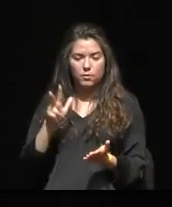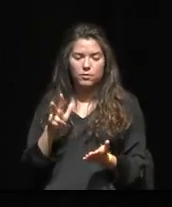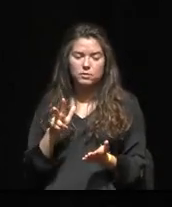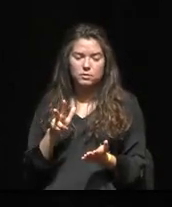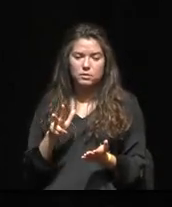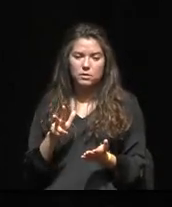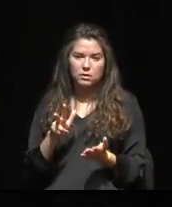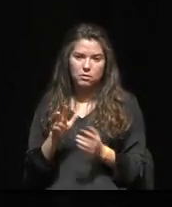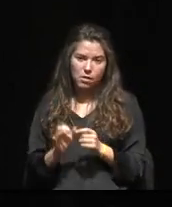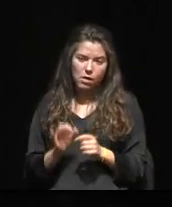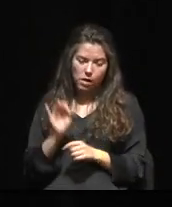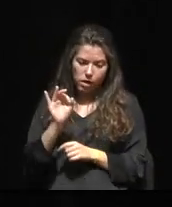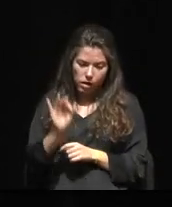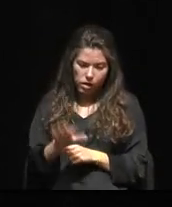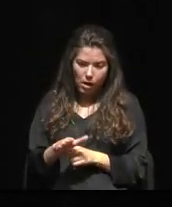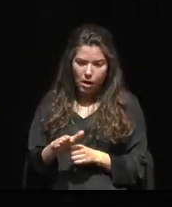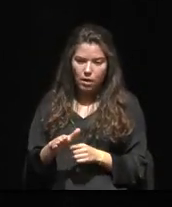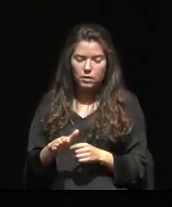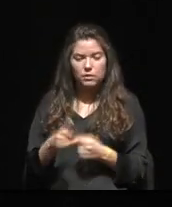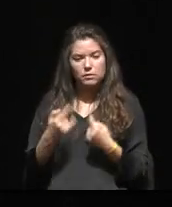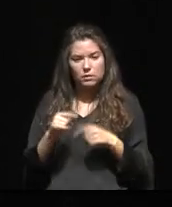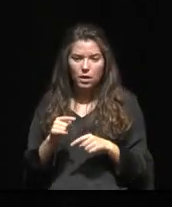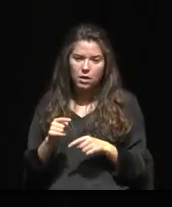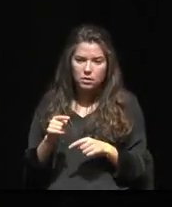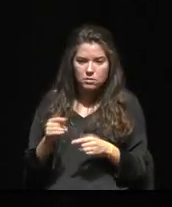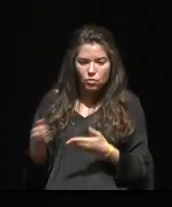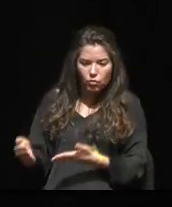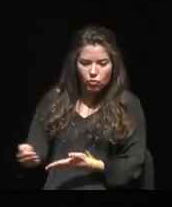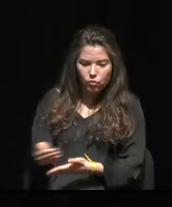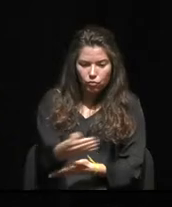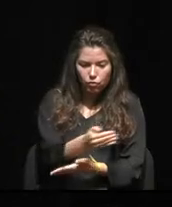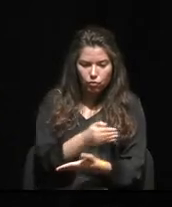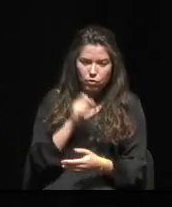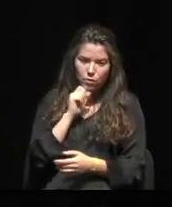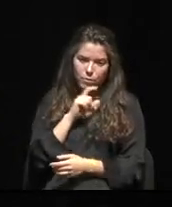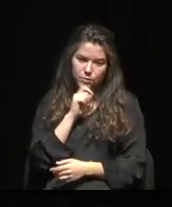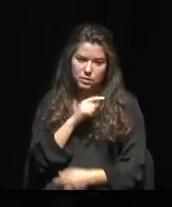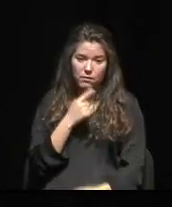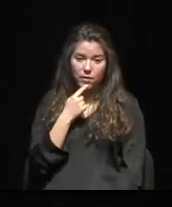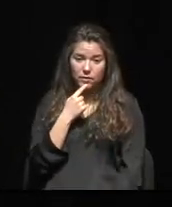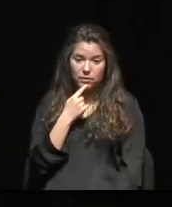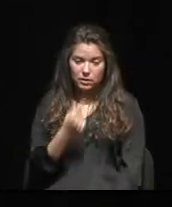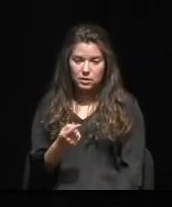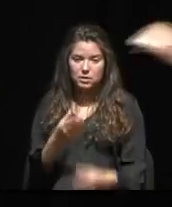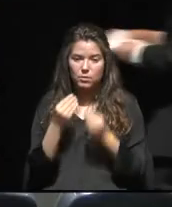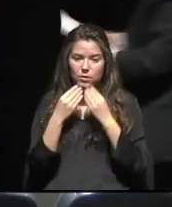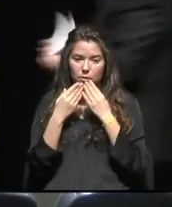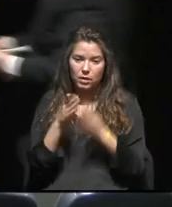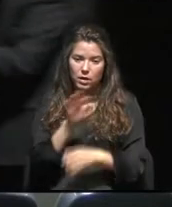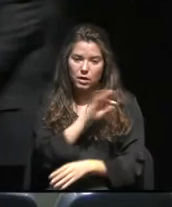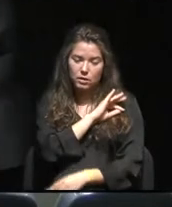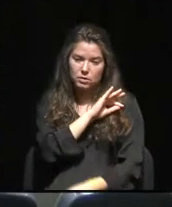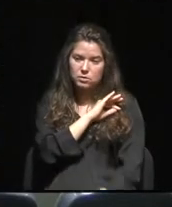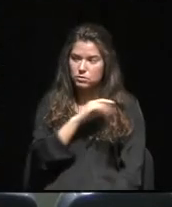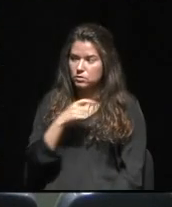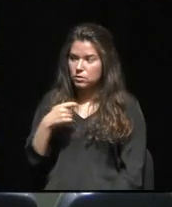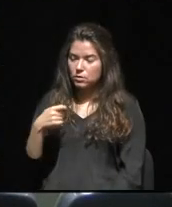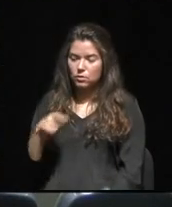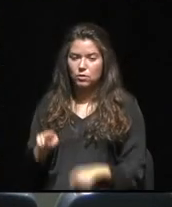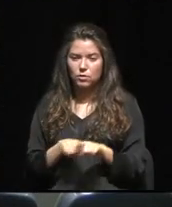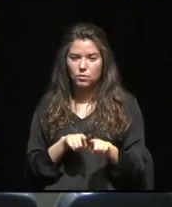robusta recolhendo o máximo de sinergias possíveis disse muito obrigada senhor Deputado Senhor